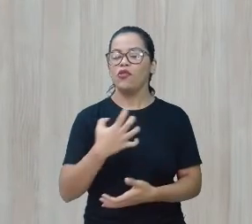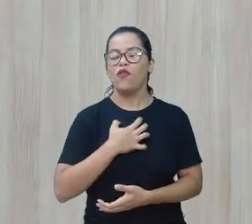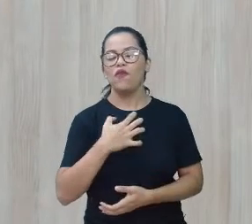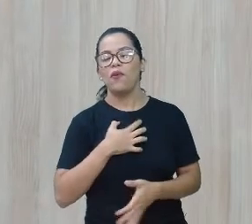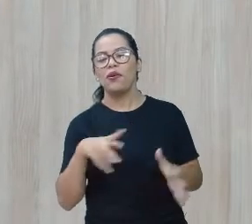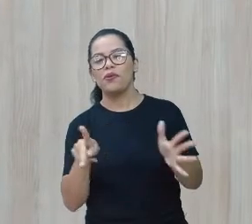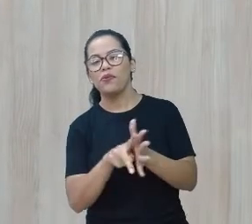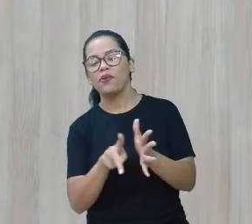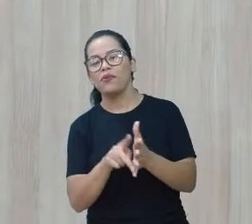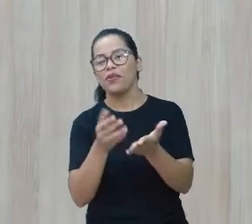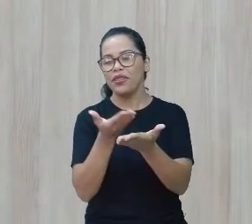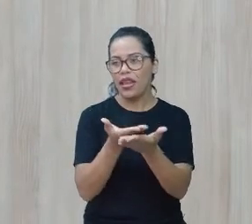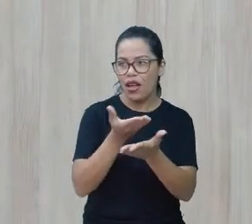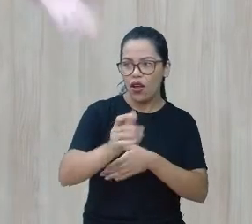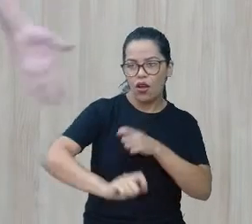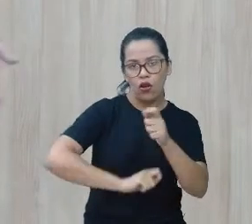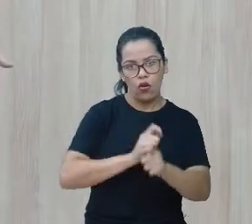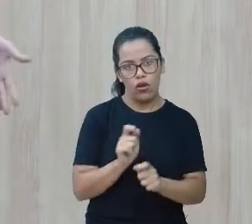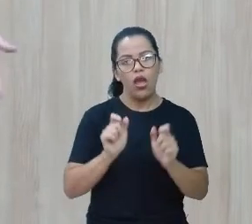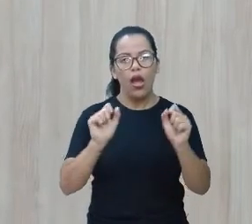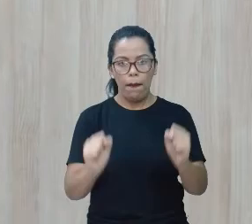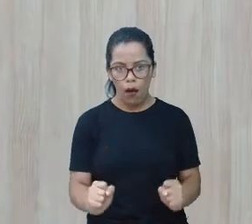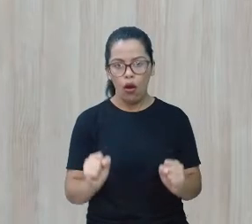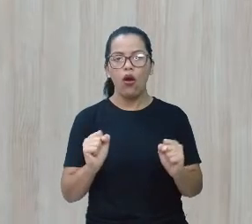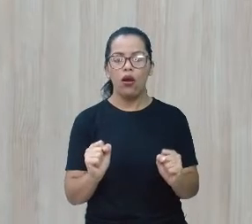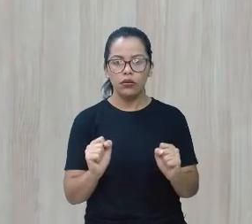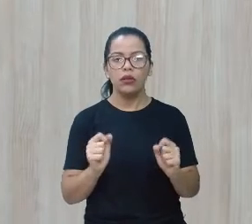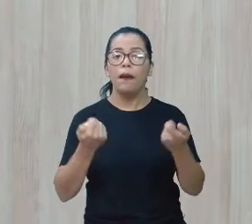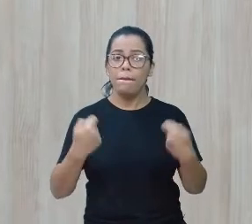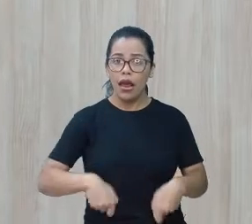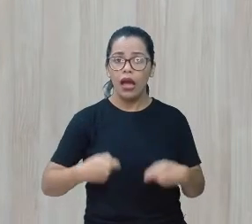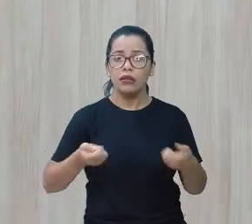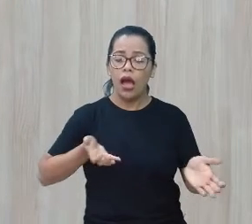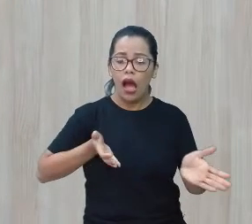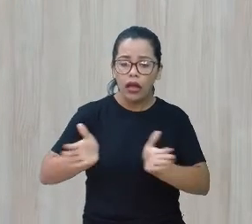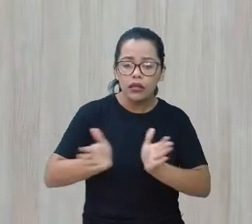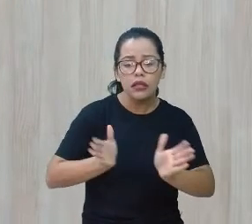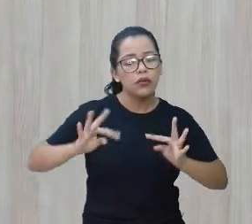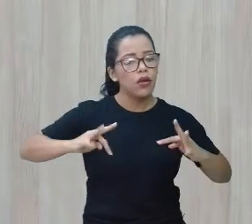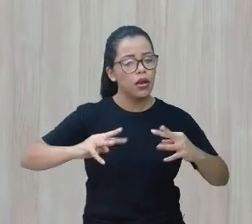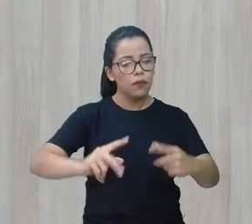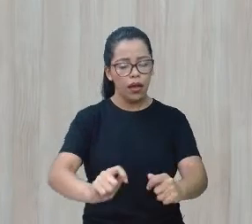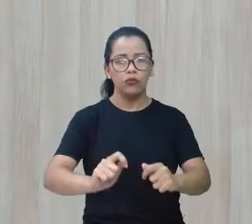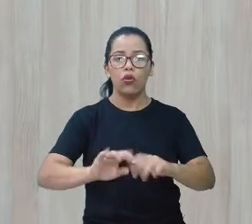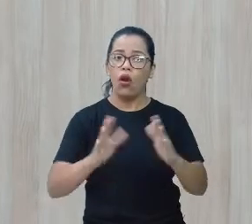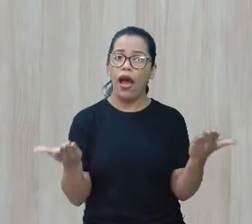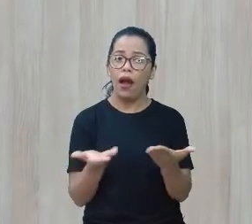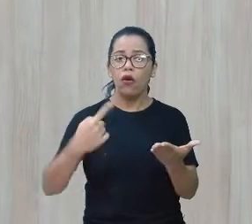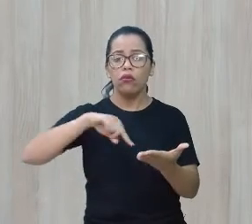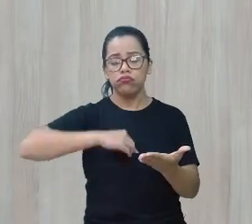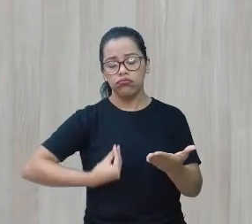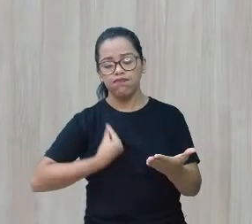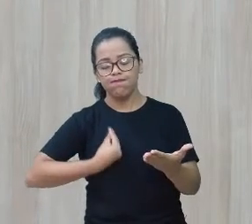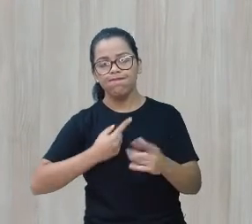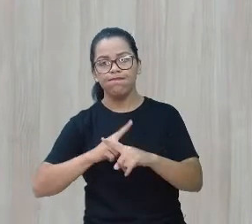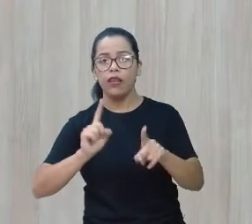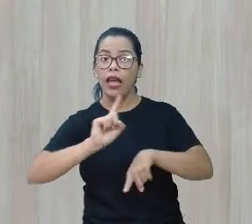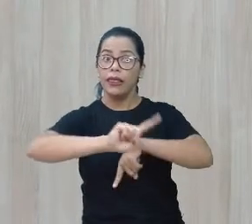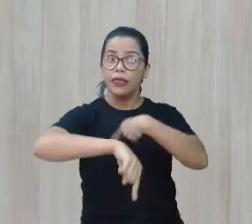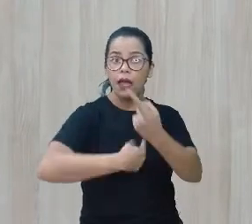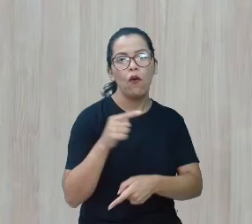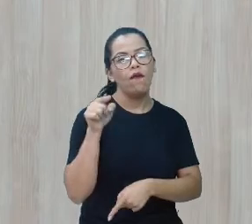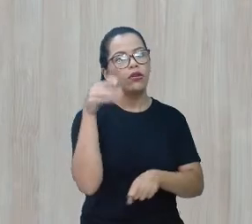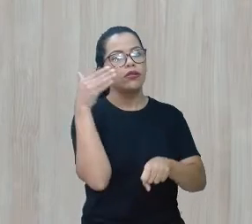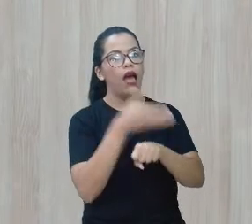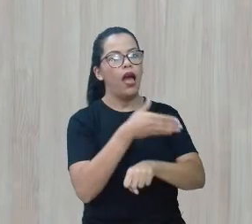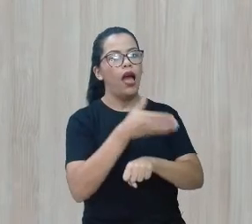falou, ele está aí para ser acessível para todos vocês. Então, nesse momento a gente está ao vivo, mas depois dá uma olhadinha lá no YouTube,